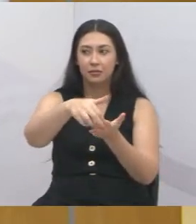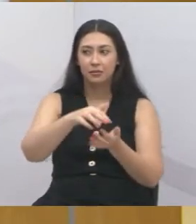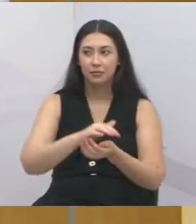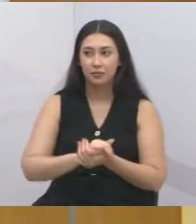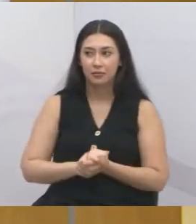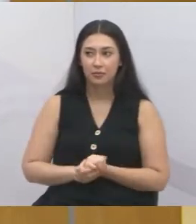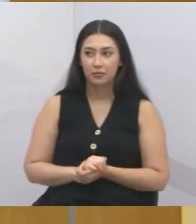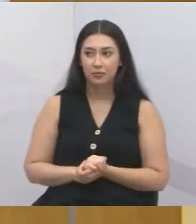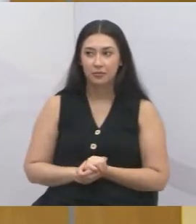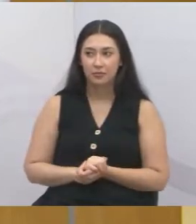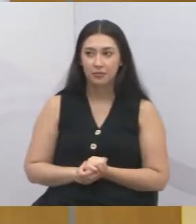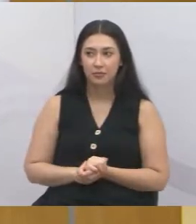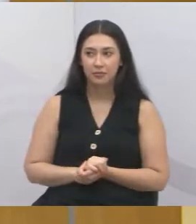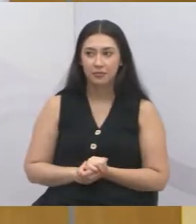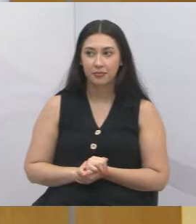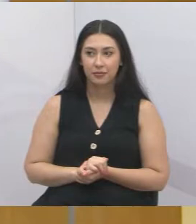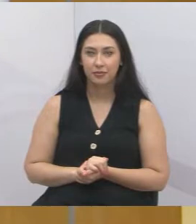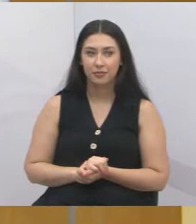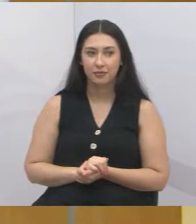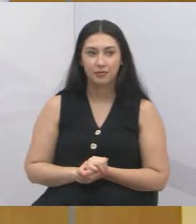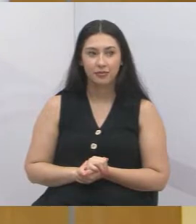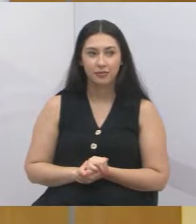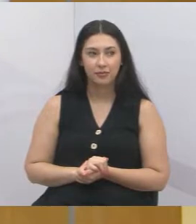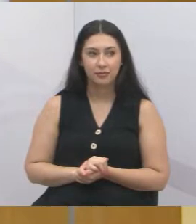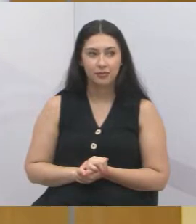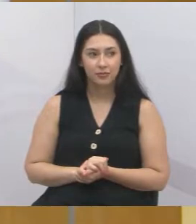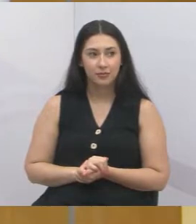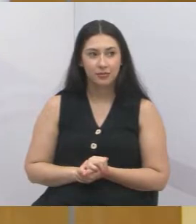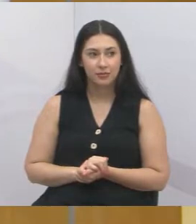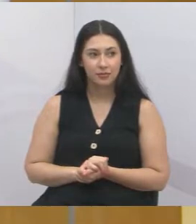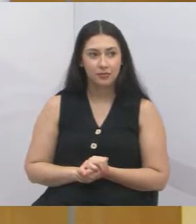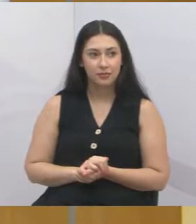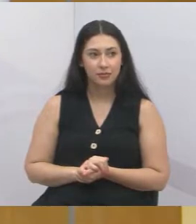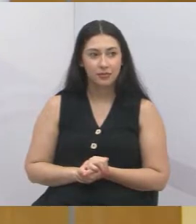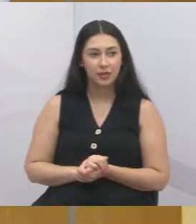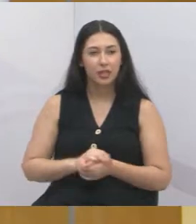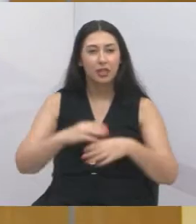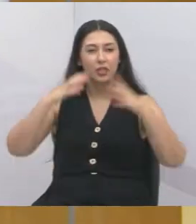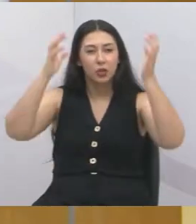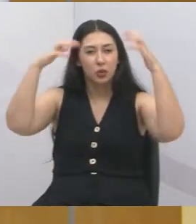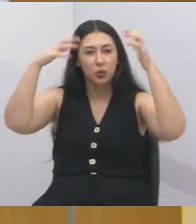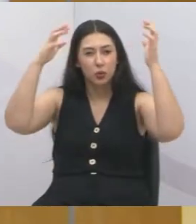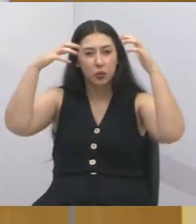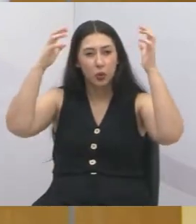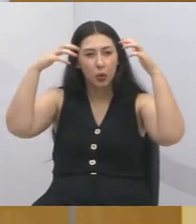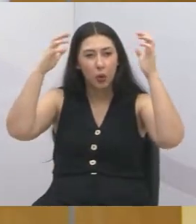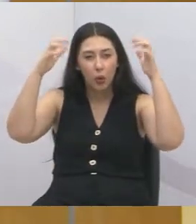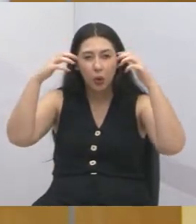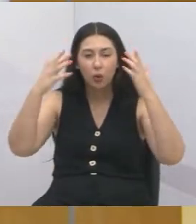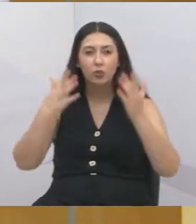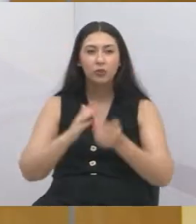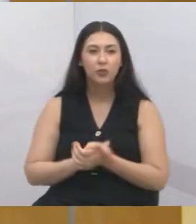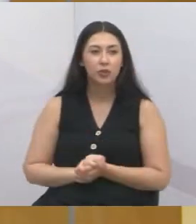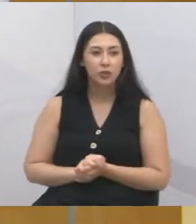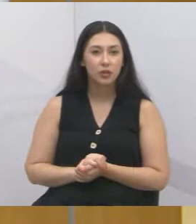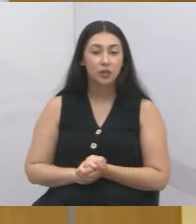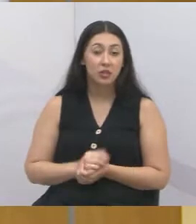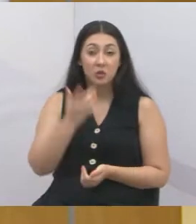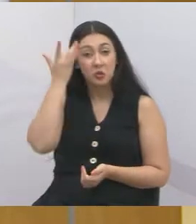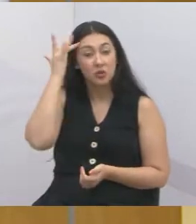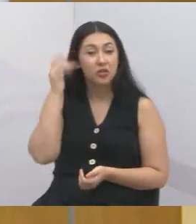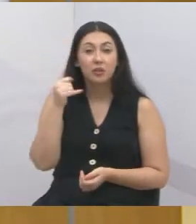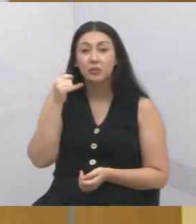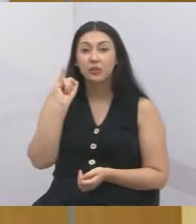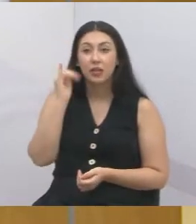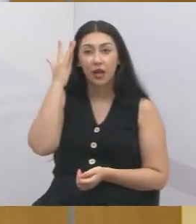E o pessoal então do Porto Velho, que chega a chuva e o pessoal não sabe se amanhã vai poder trabalhar